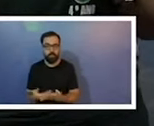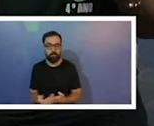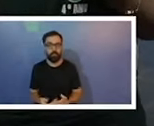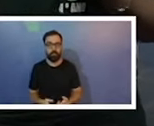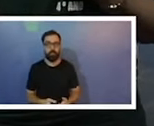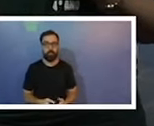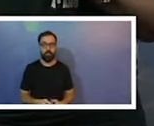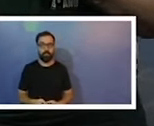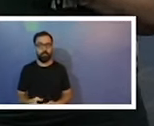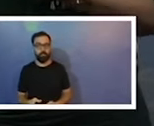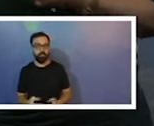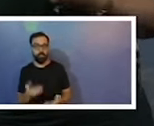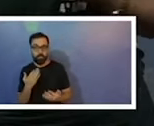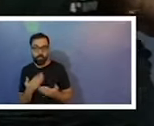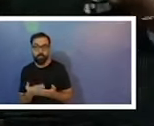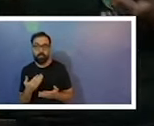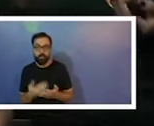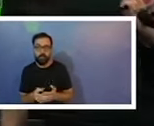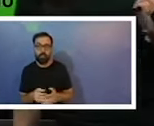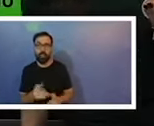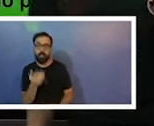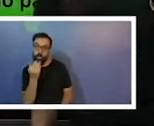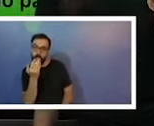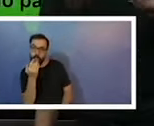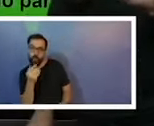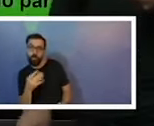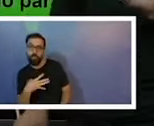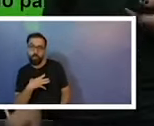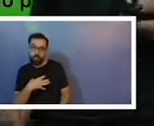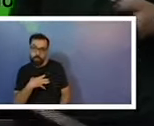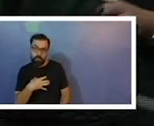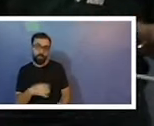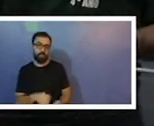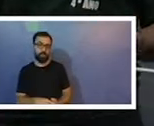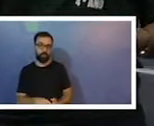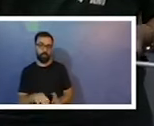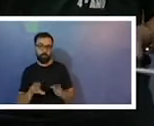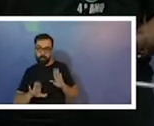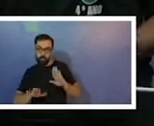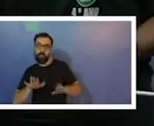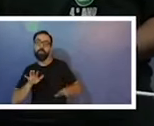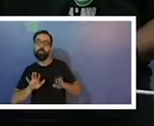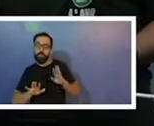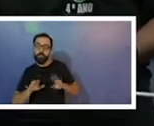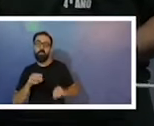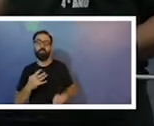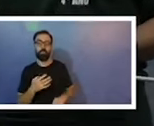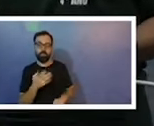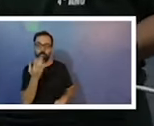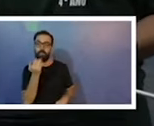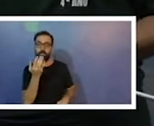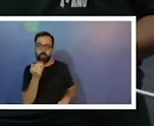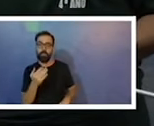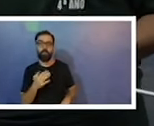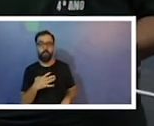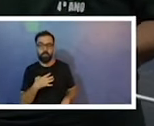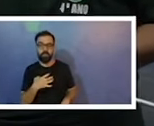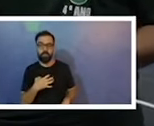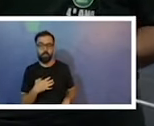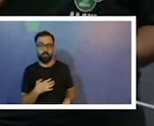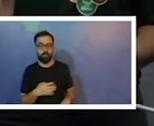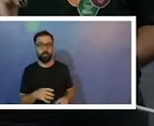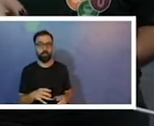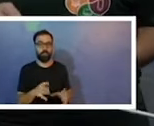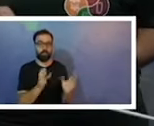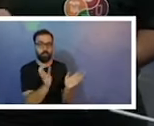Lembram que nós estávamos estudando os hábitos alimentares? Dependendo do hábito alimentar de cada animal, ele